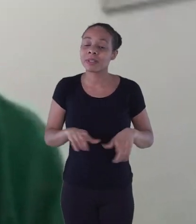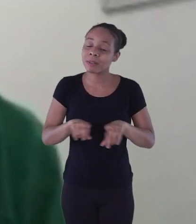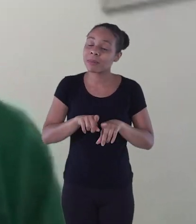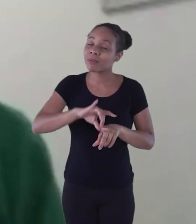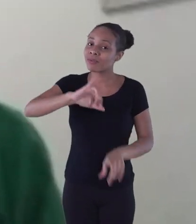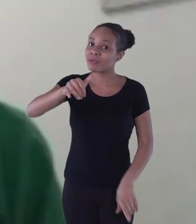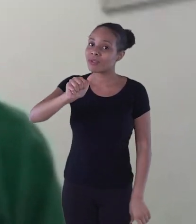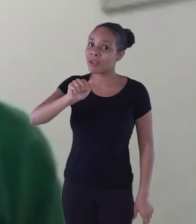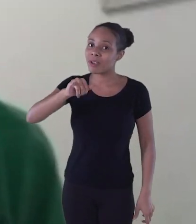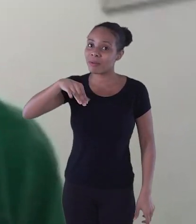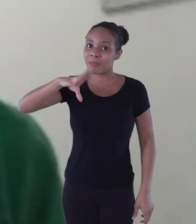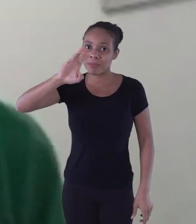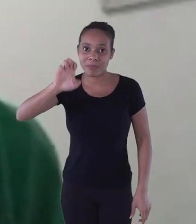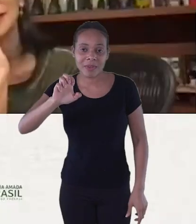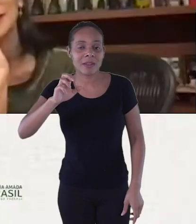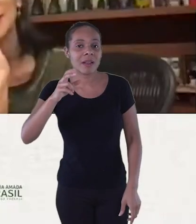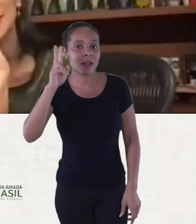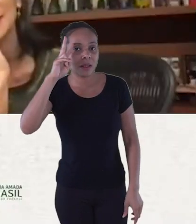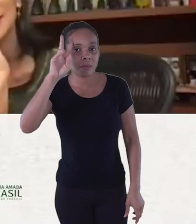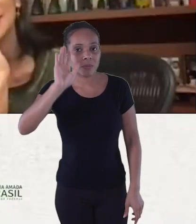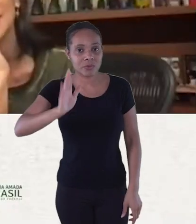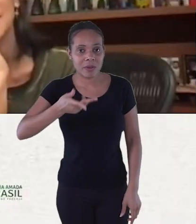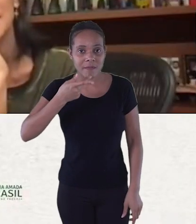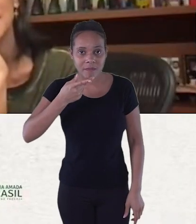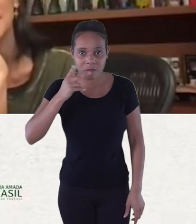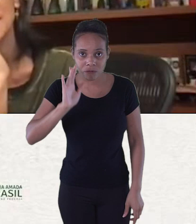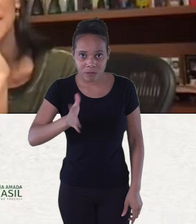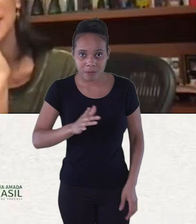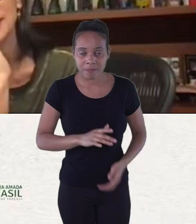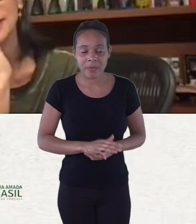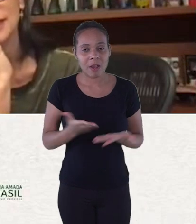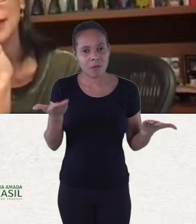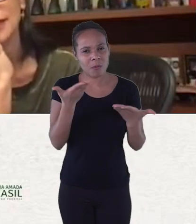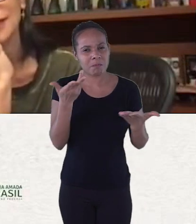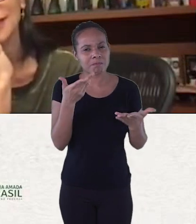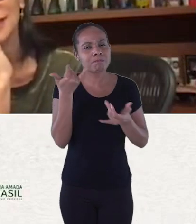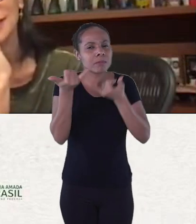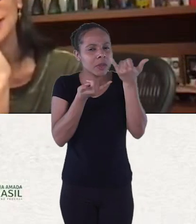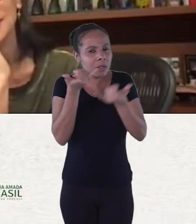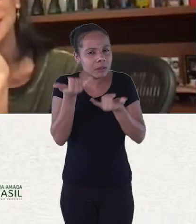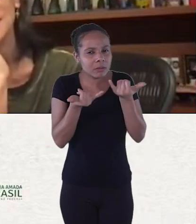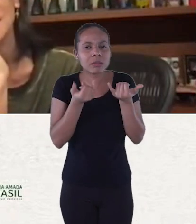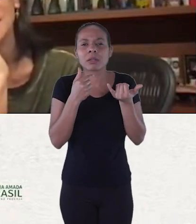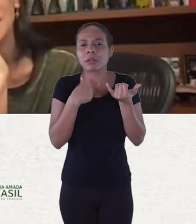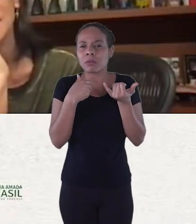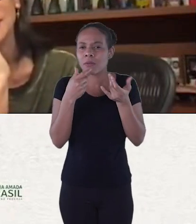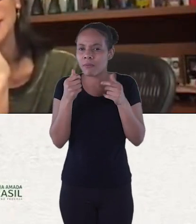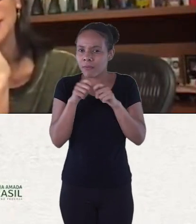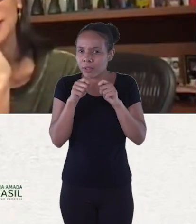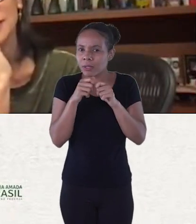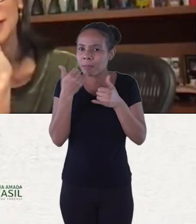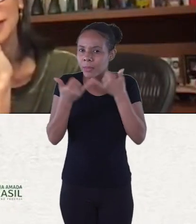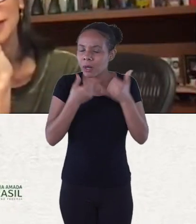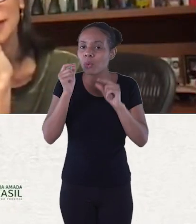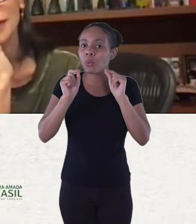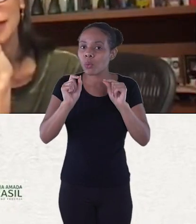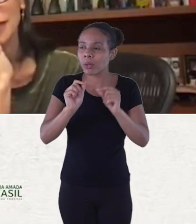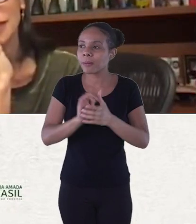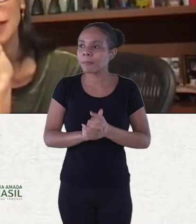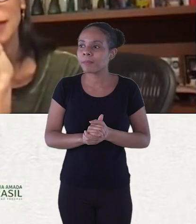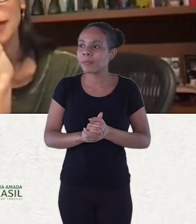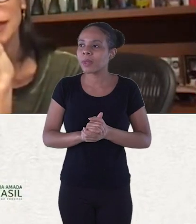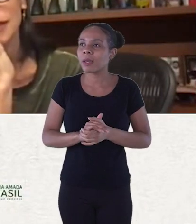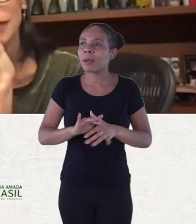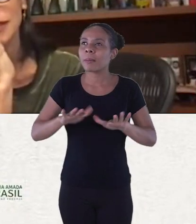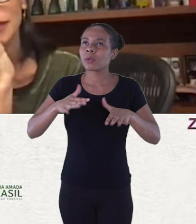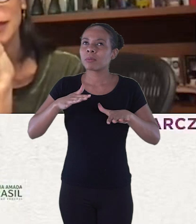A única brincadeira que eu ia fazer, já, é que a gente ainda está em abril de 2021 e a